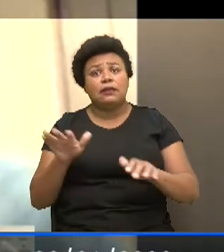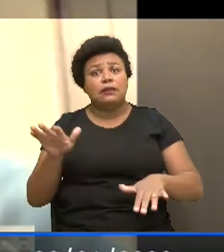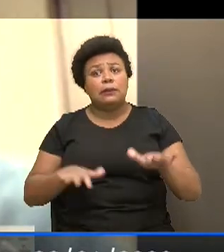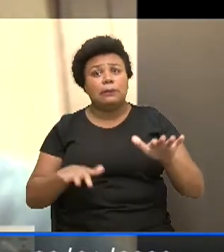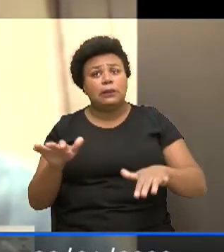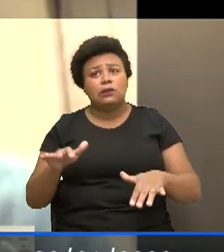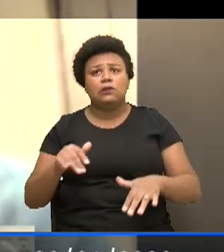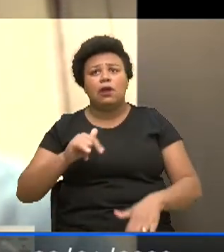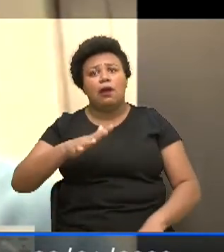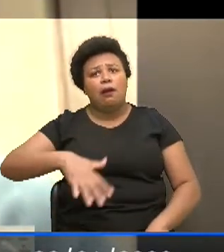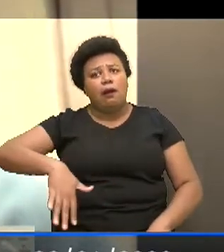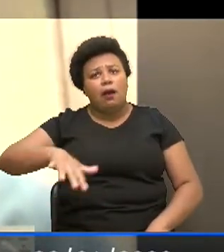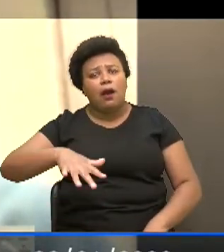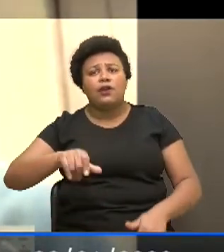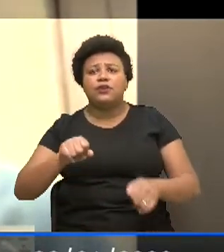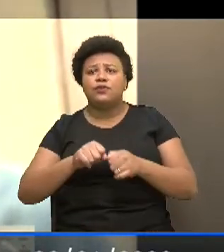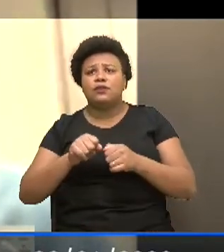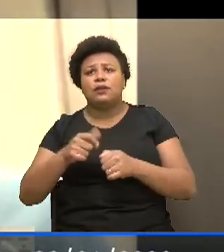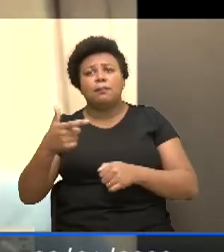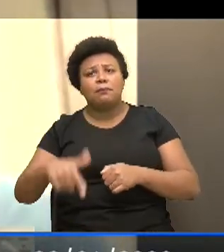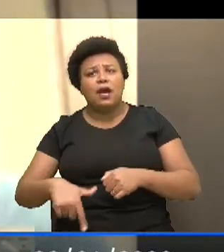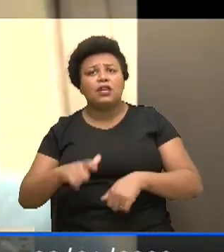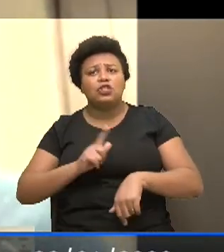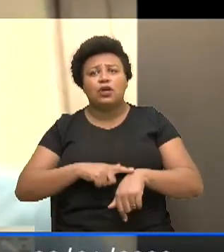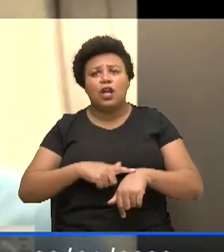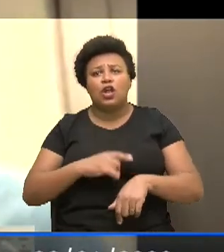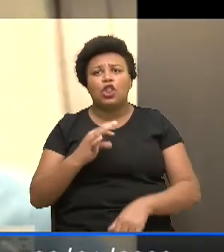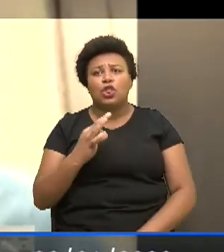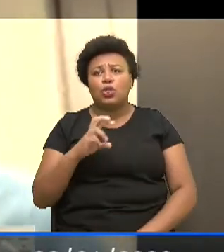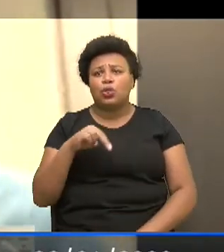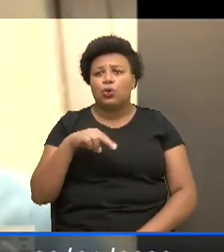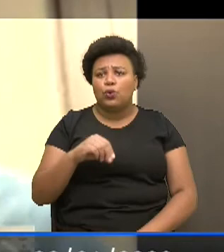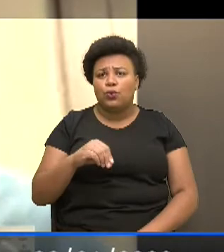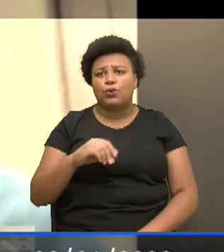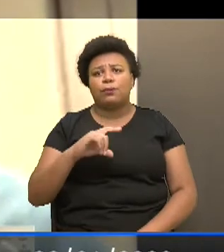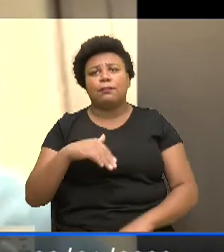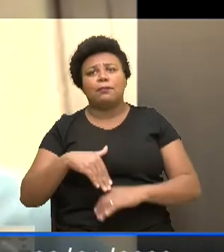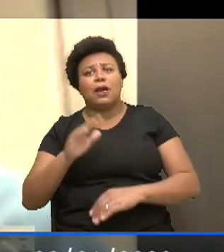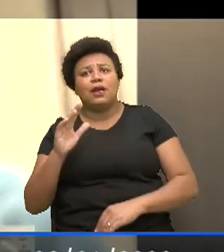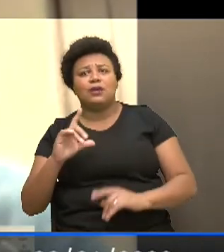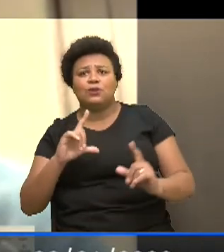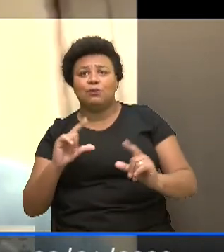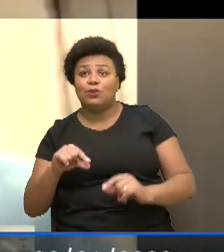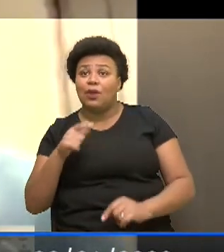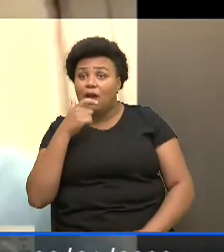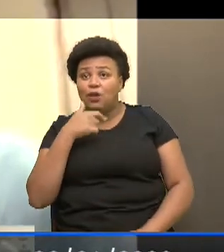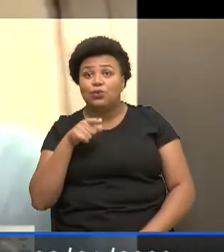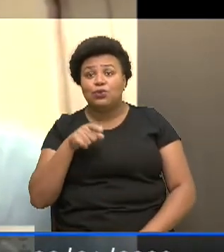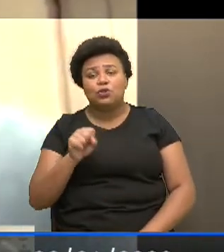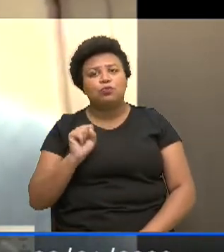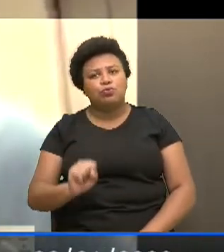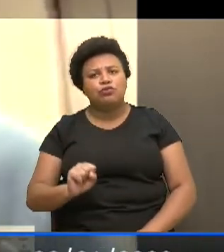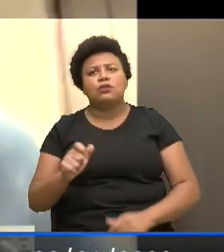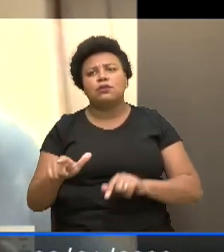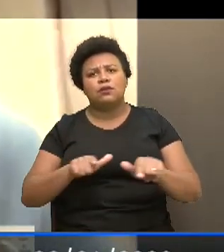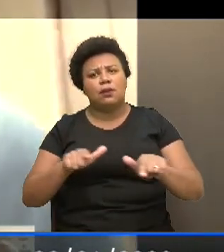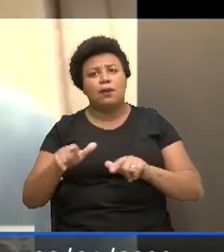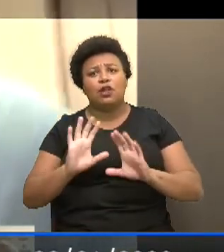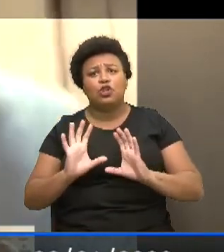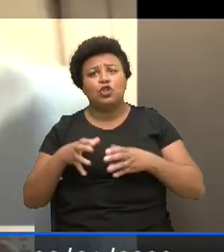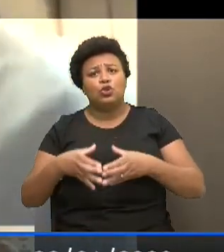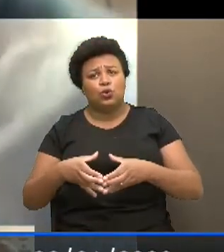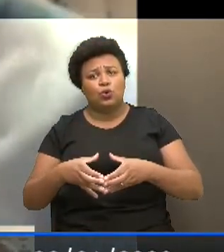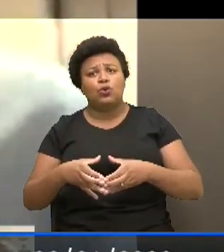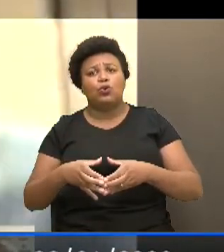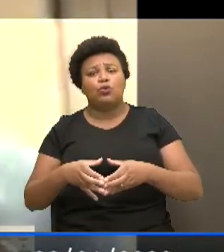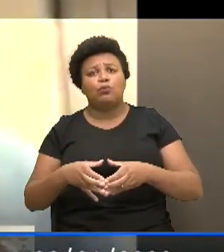decisão que o setor tomar de fazer mais turnos ou menos turnos, né? Então, acho que isso poderia ser trabalhado num grupo de